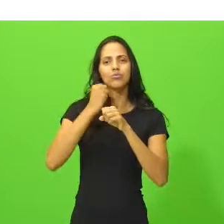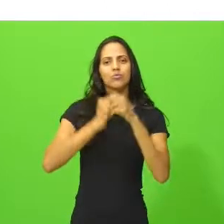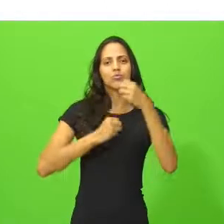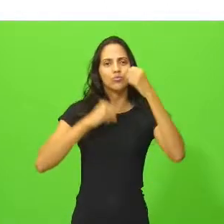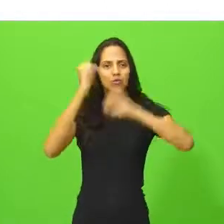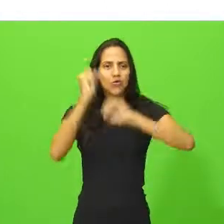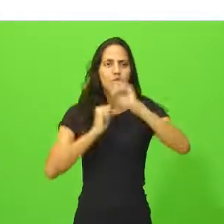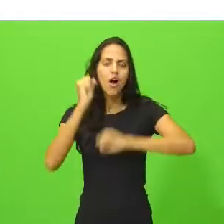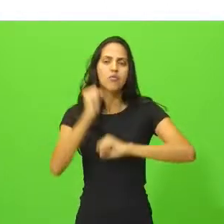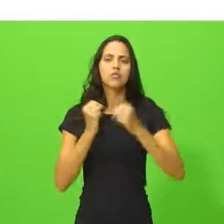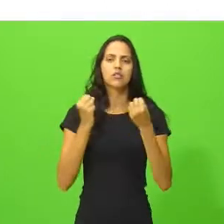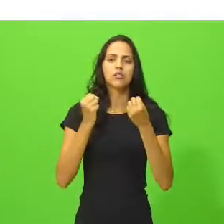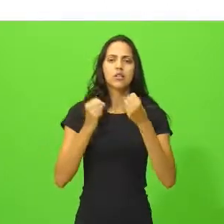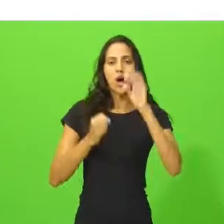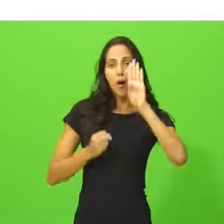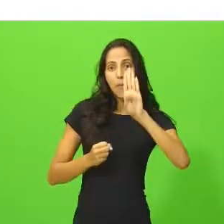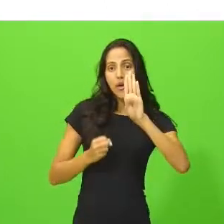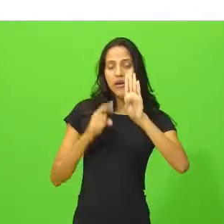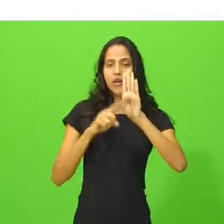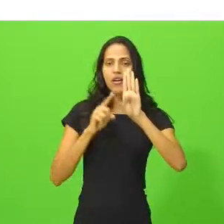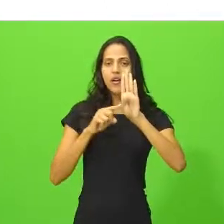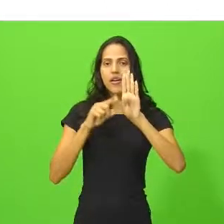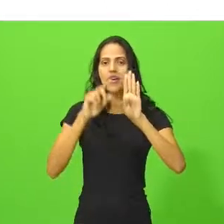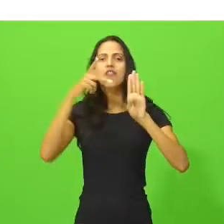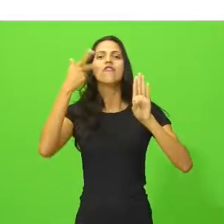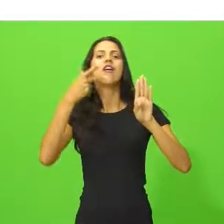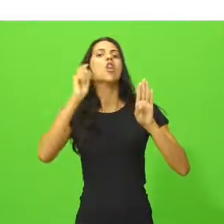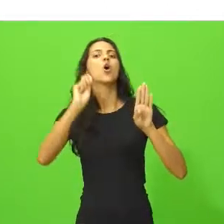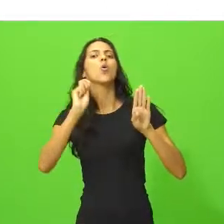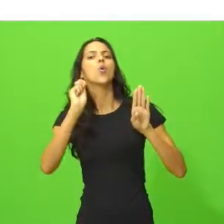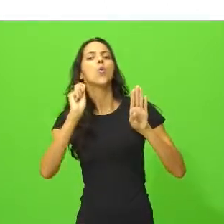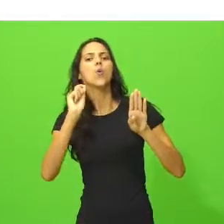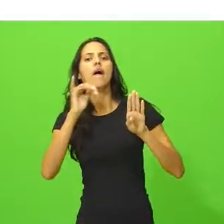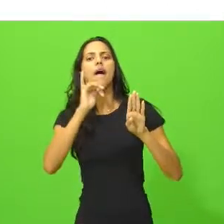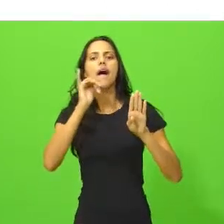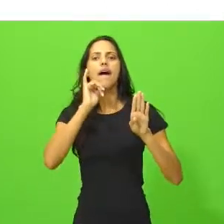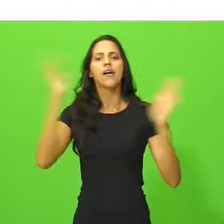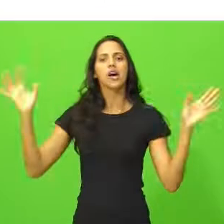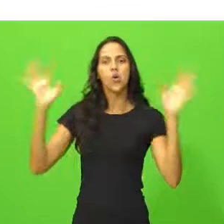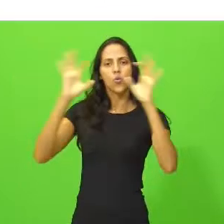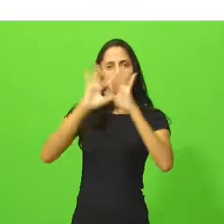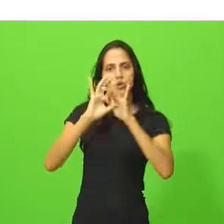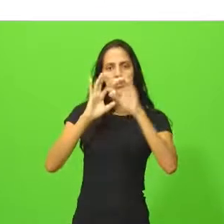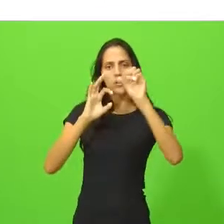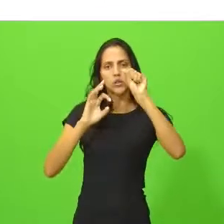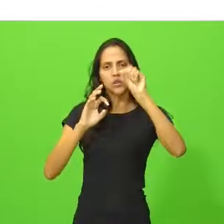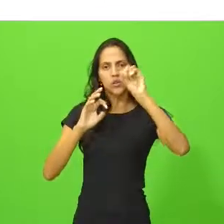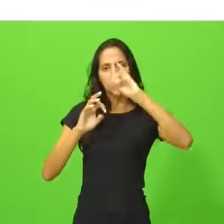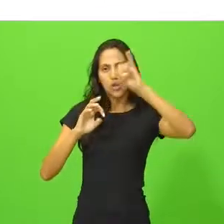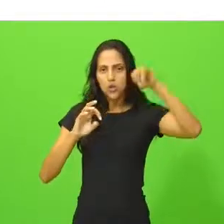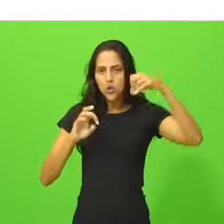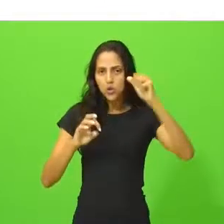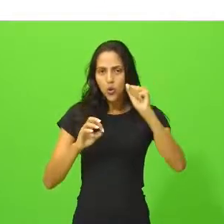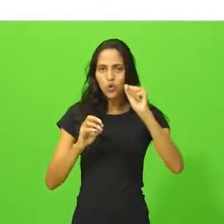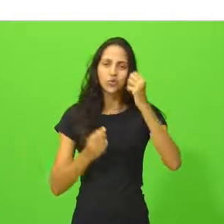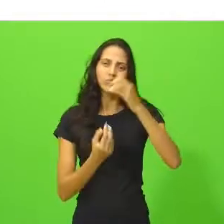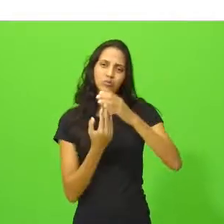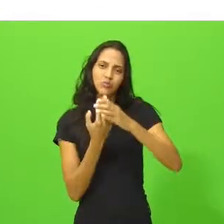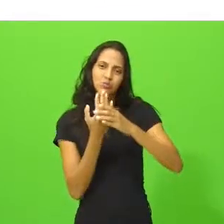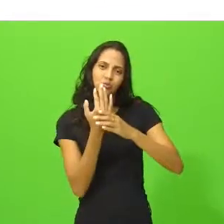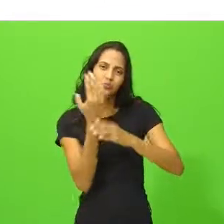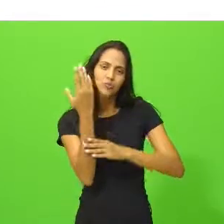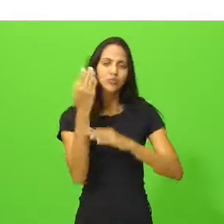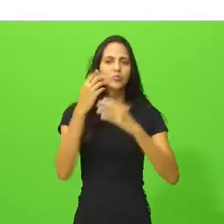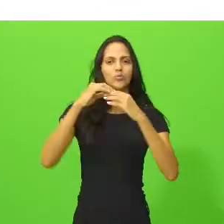a responsável, né? Na opção B, ele diz que a difusão do cultivo da soja com a implantação de